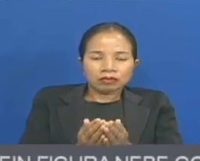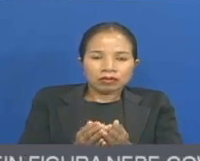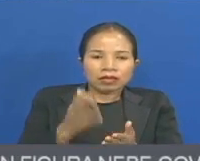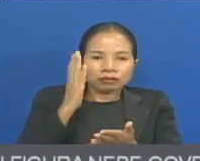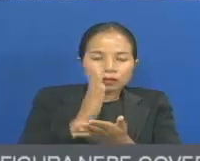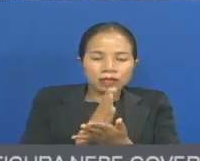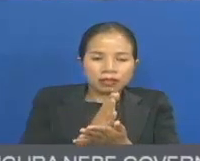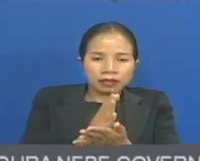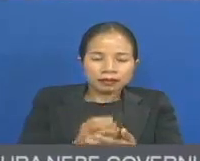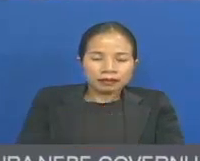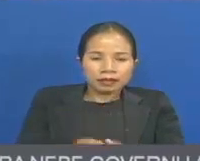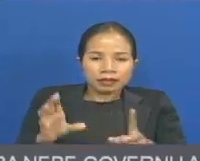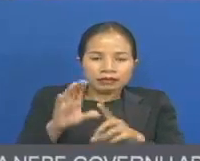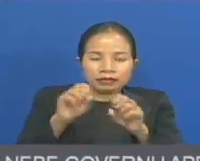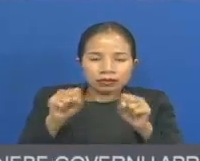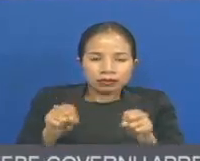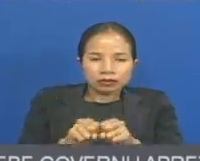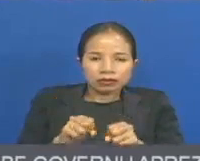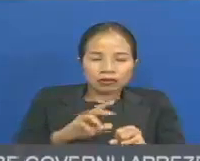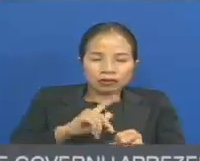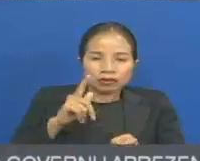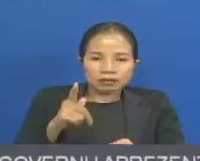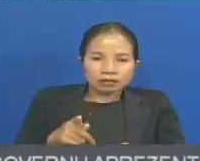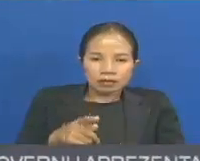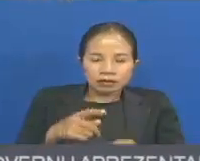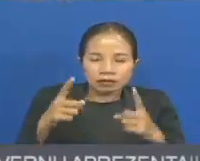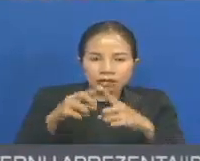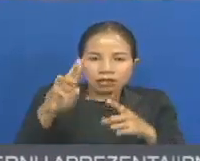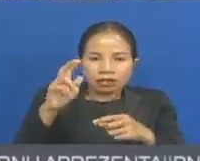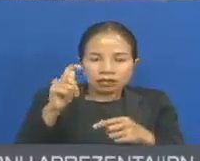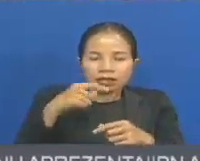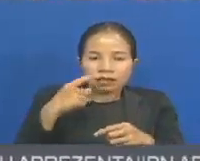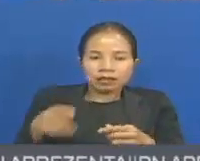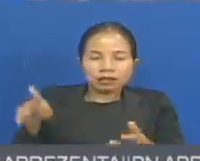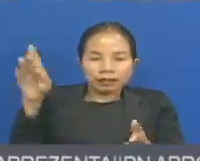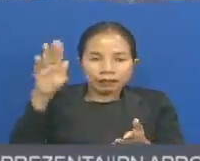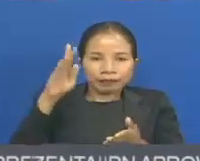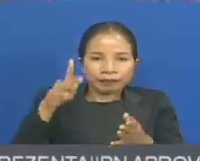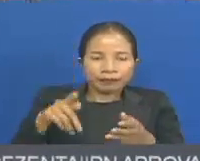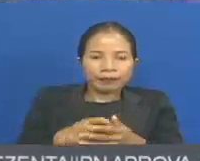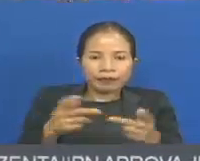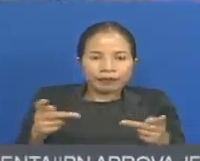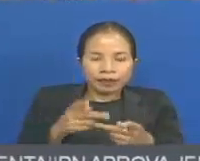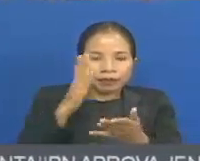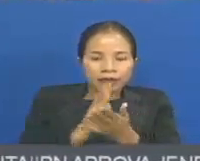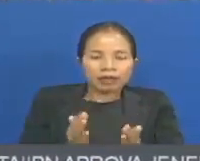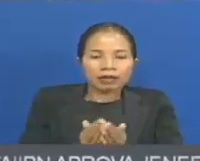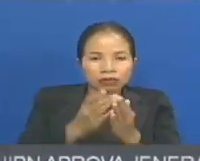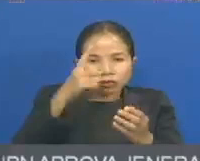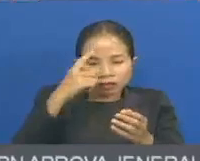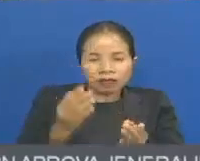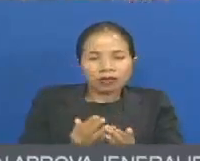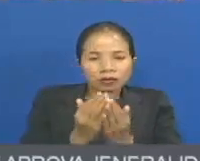atraca. Se fisuco com Sérgio João Cristóvão Barte Telcata, condição Porto com at grave. Tambarro no